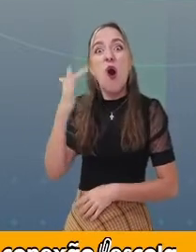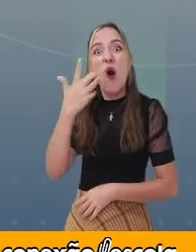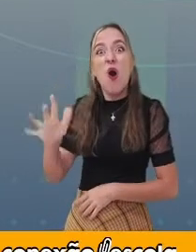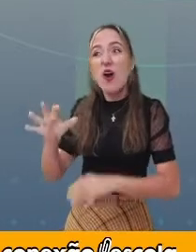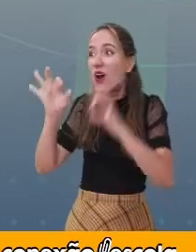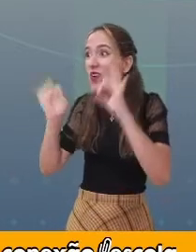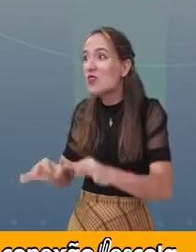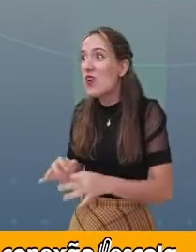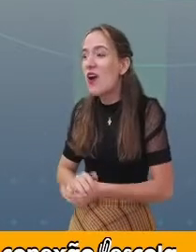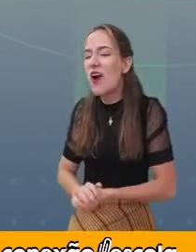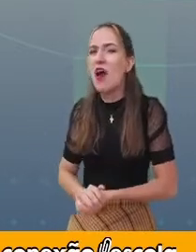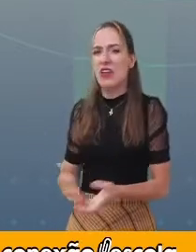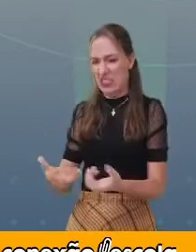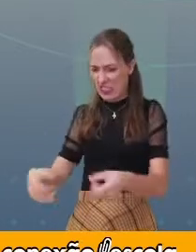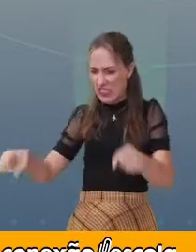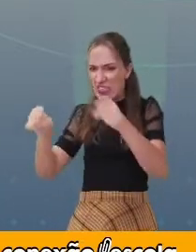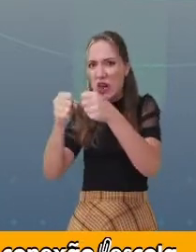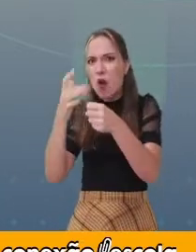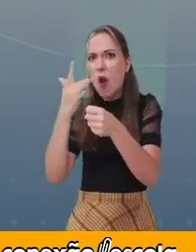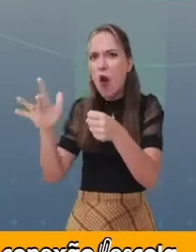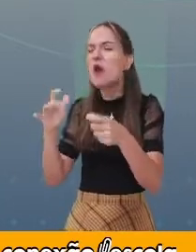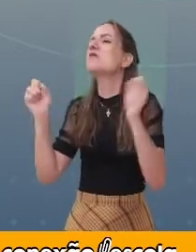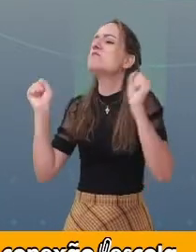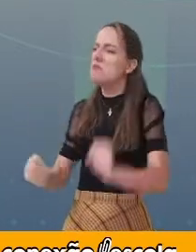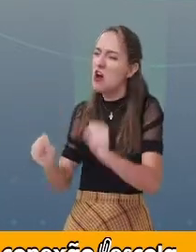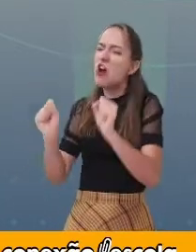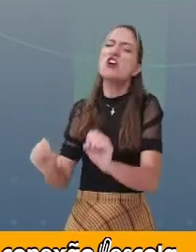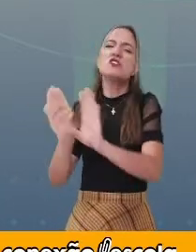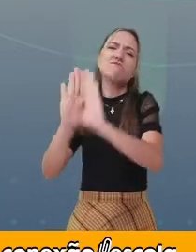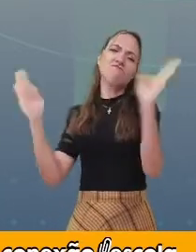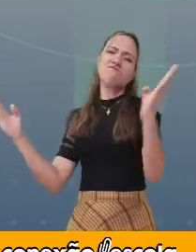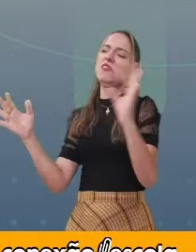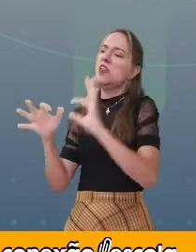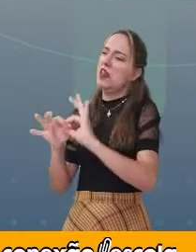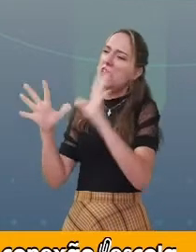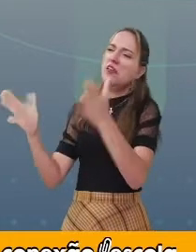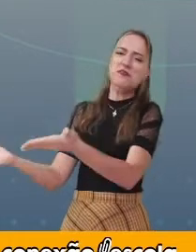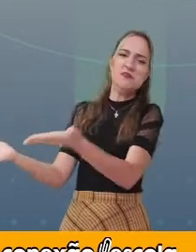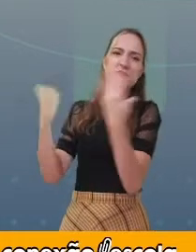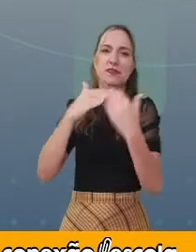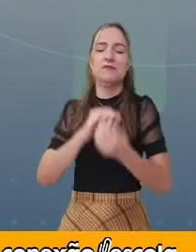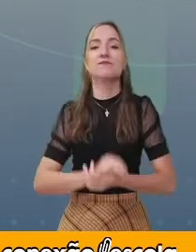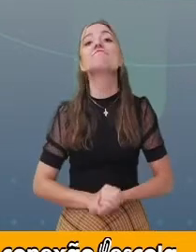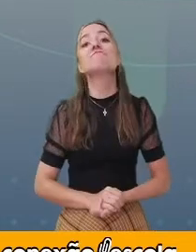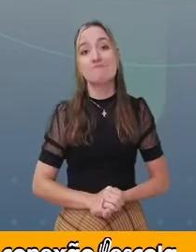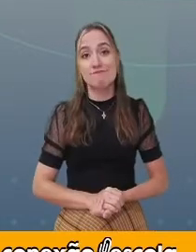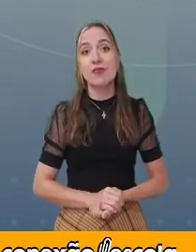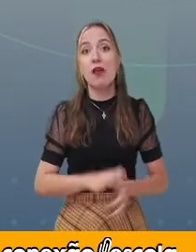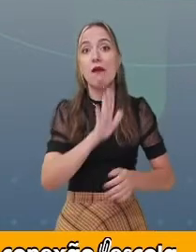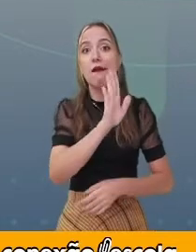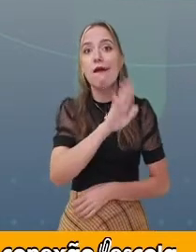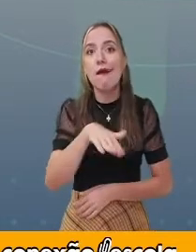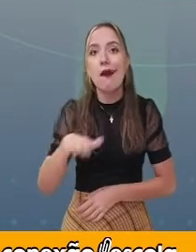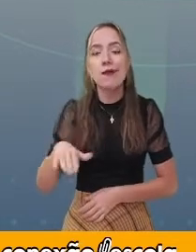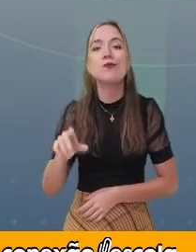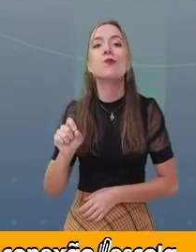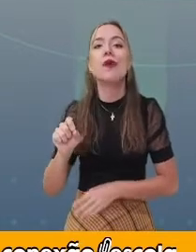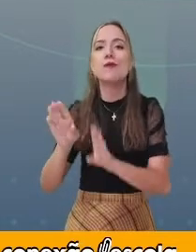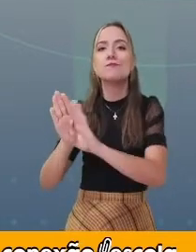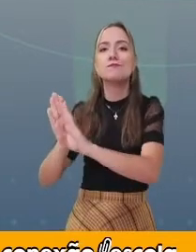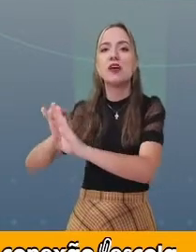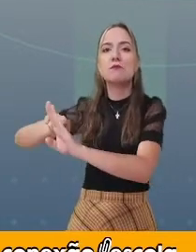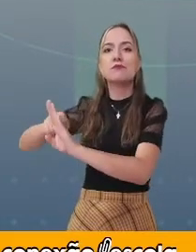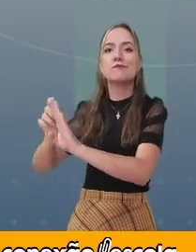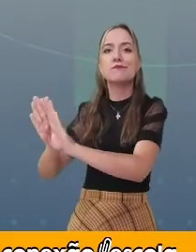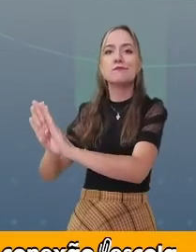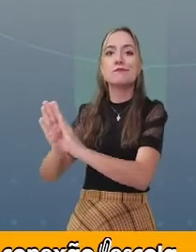ouro! Por um saco de ouro, nós deixaremos você entrar. E assim, as crianças destrancaram